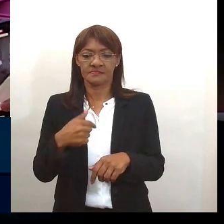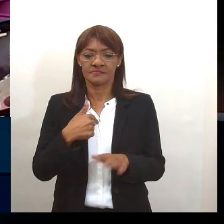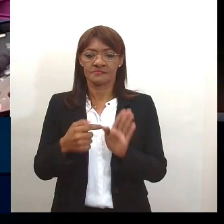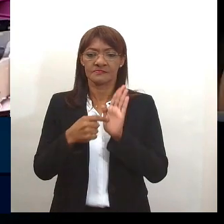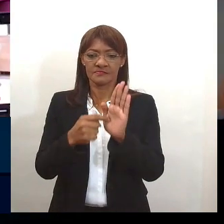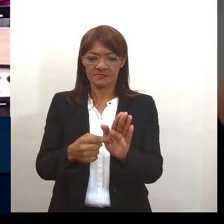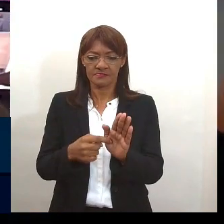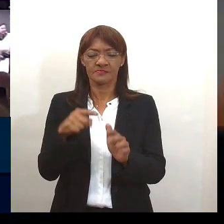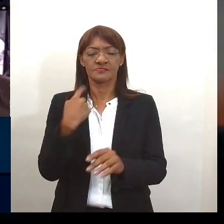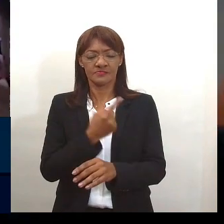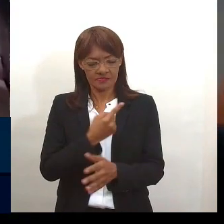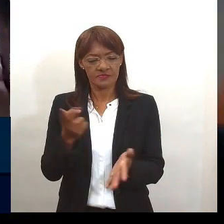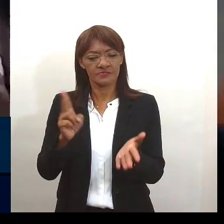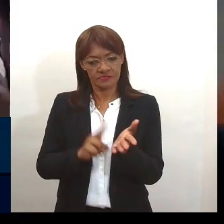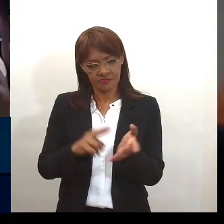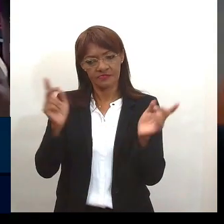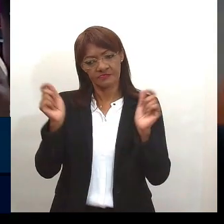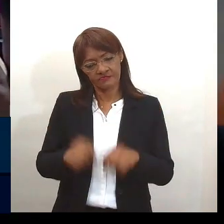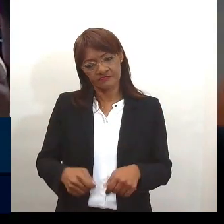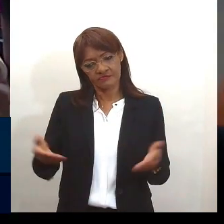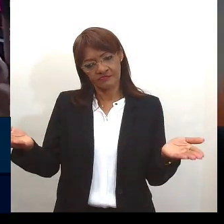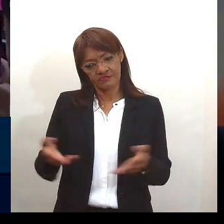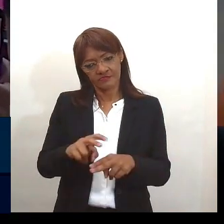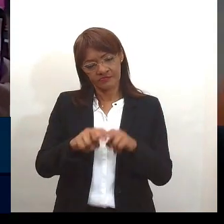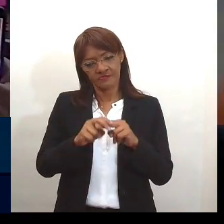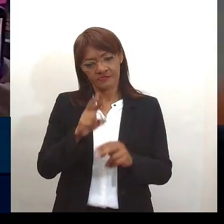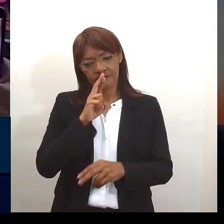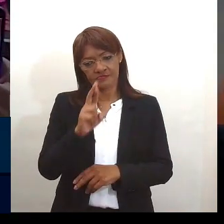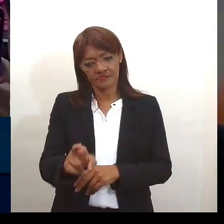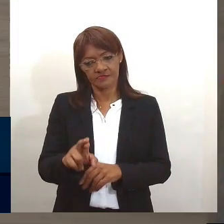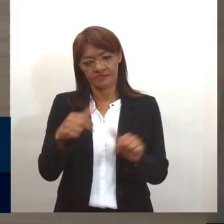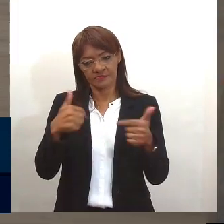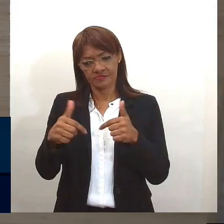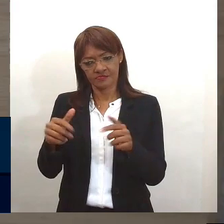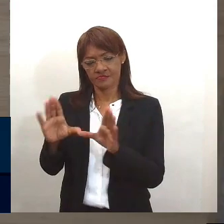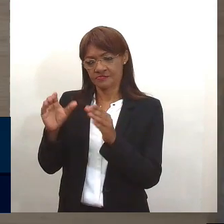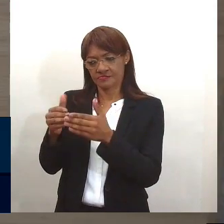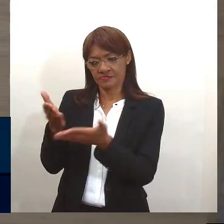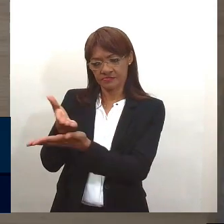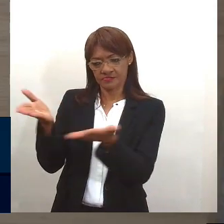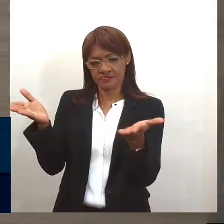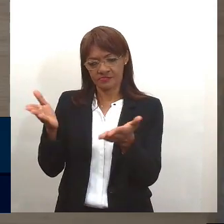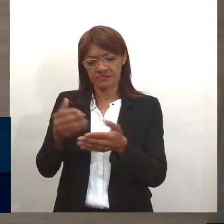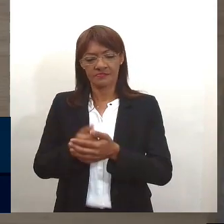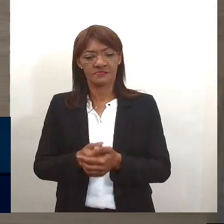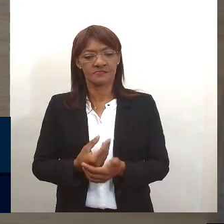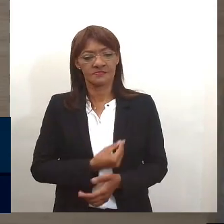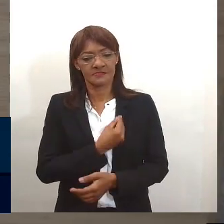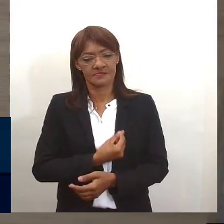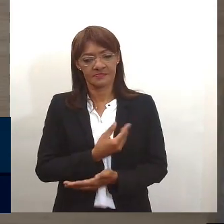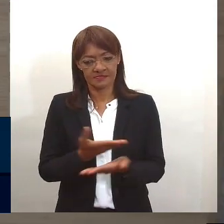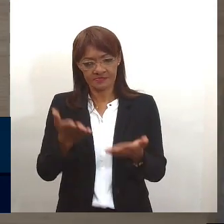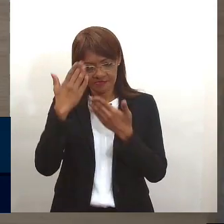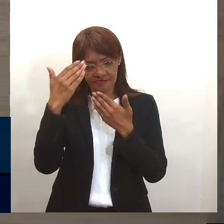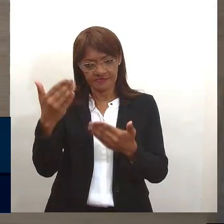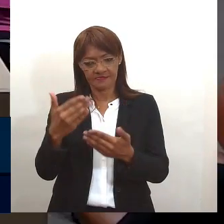do nosso trabalho, da nossa equipe. E a gente está aqui para isso. Obrigada.